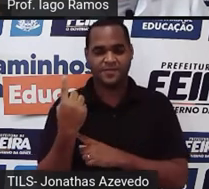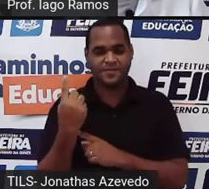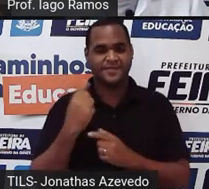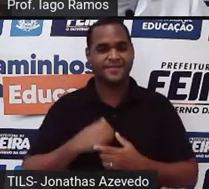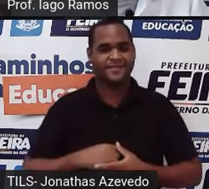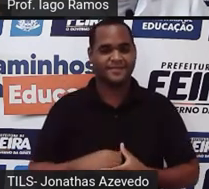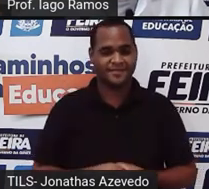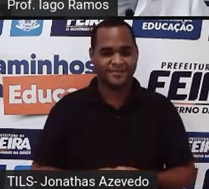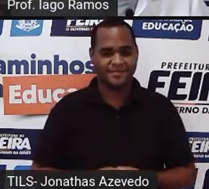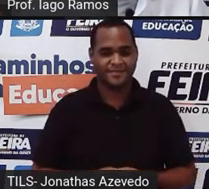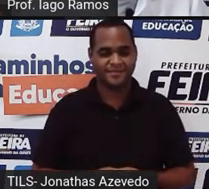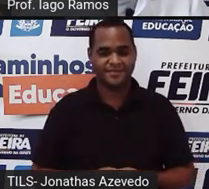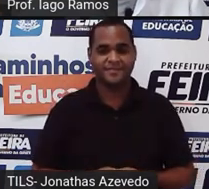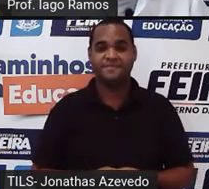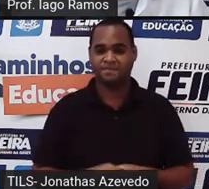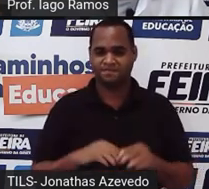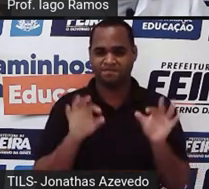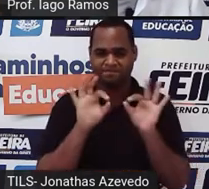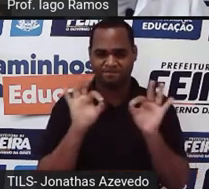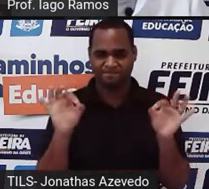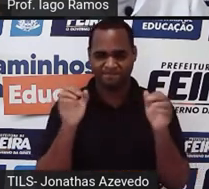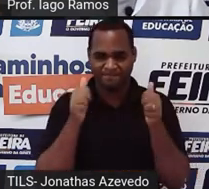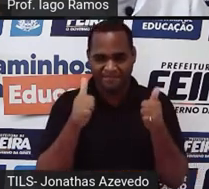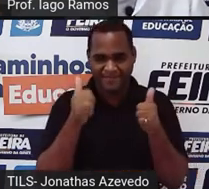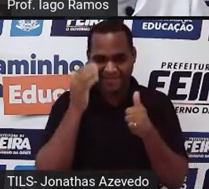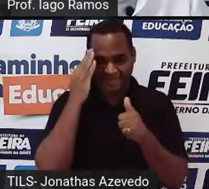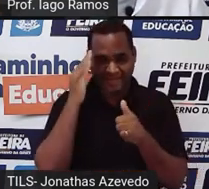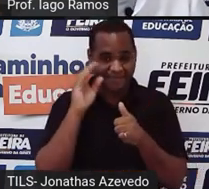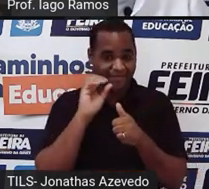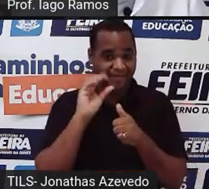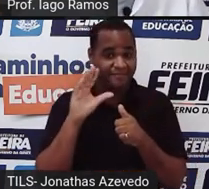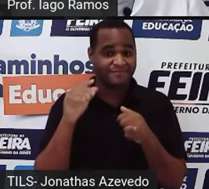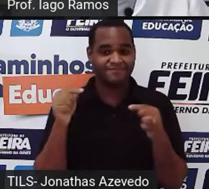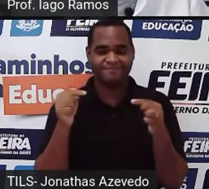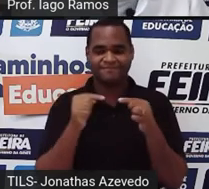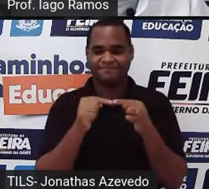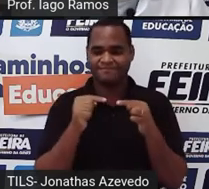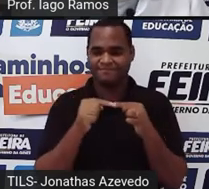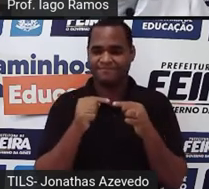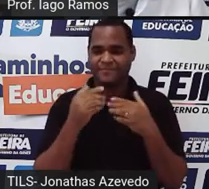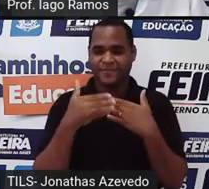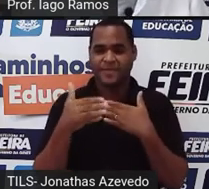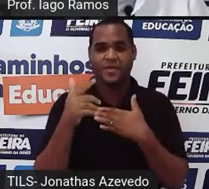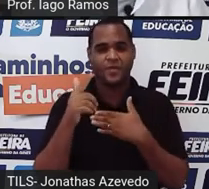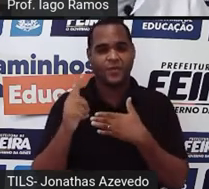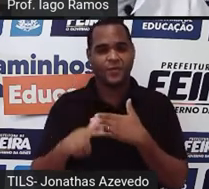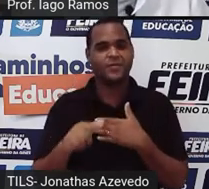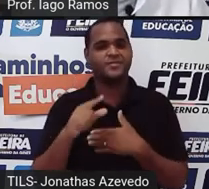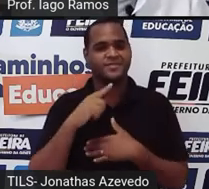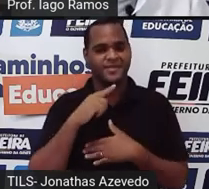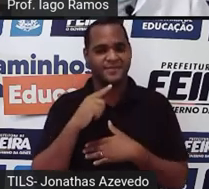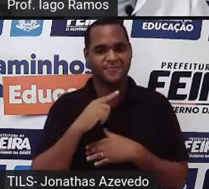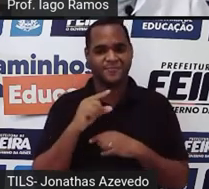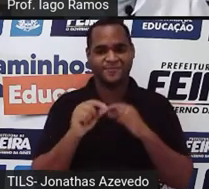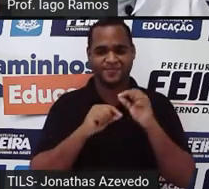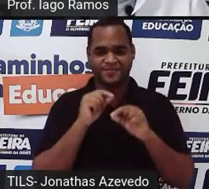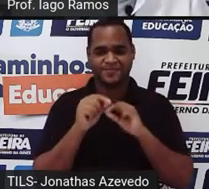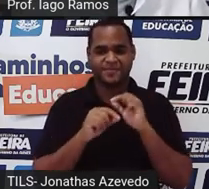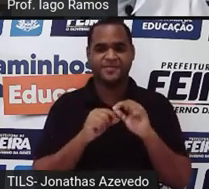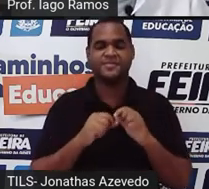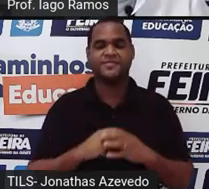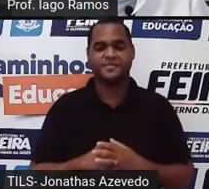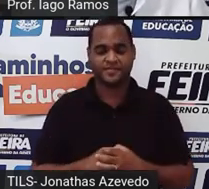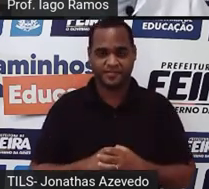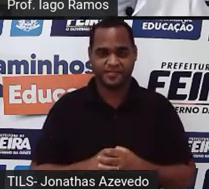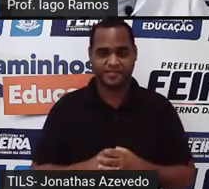bom? Belezinha? Tranquilo? É isso aí. Vamos agora ver a outra, né? Que é